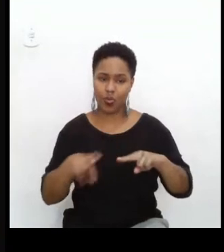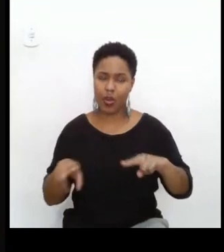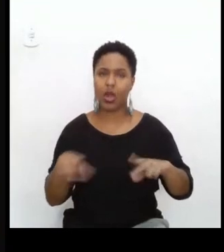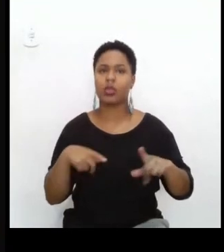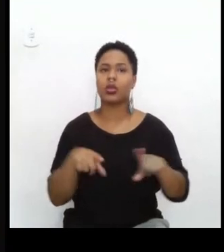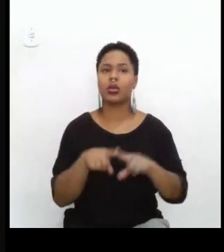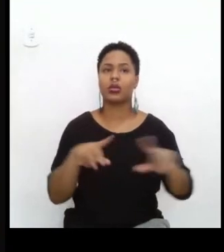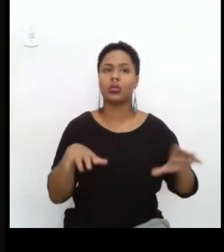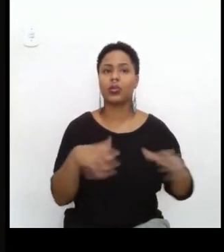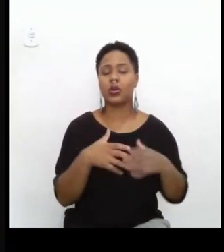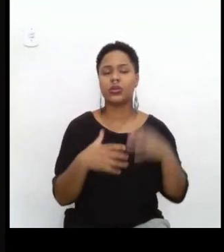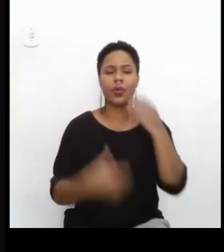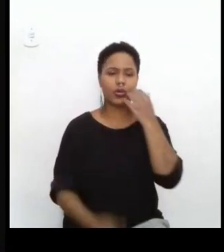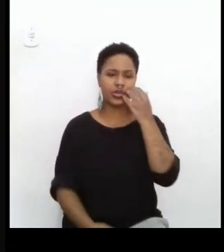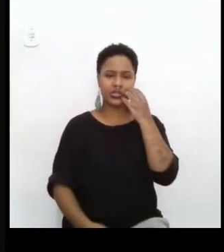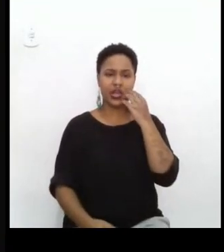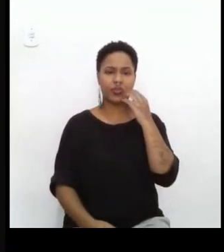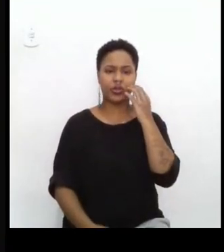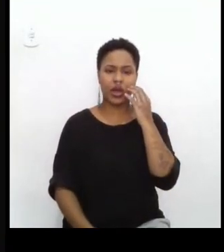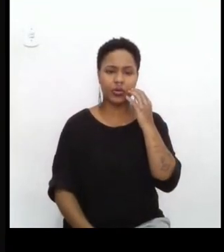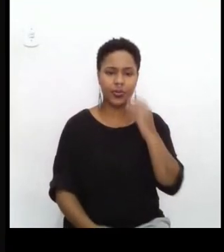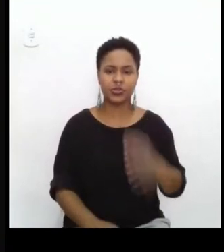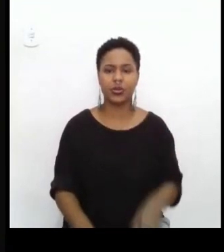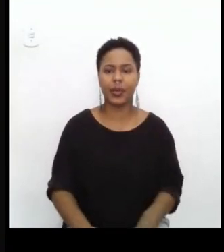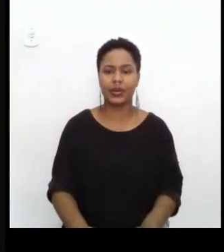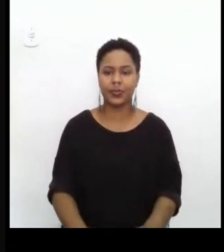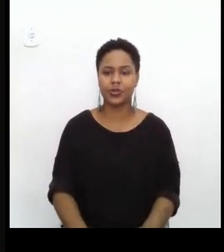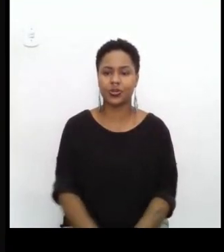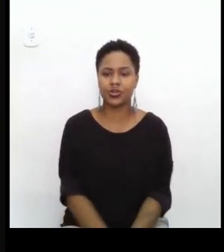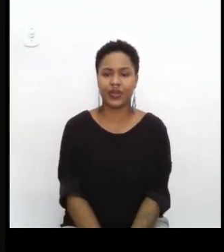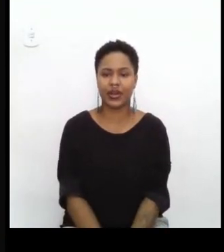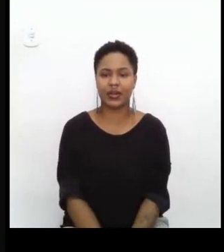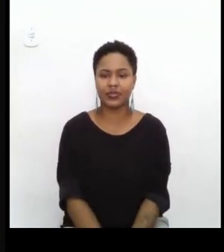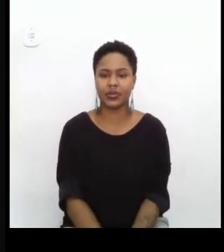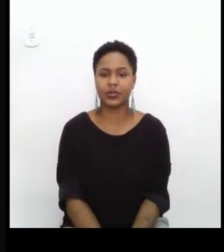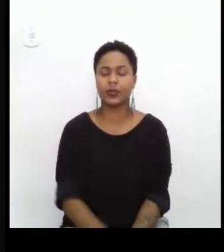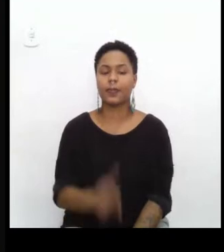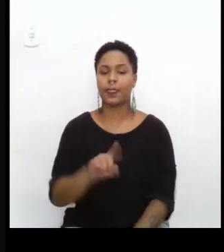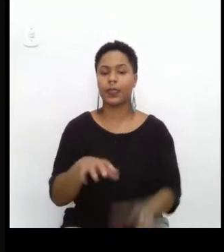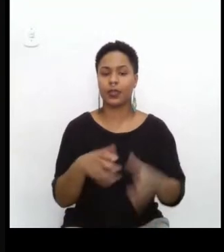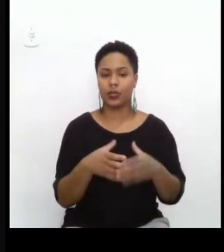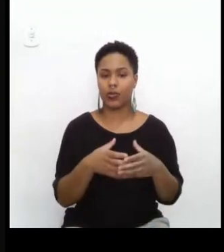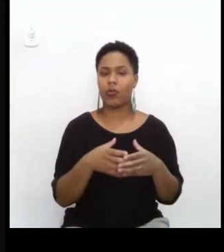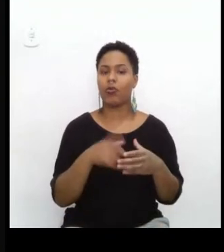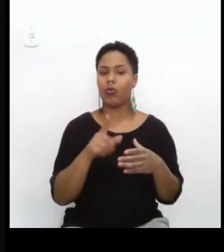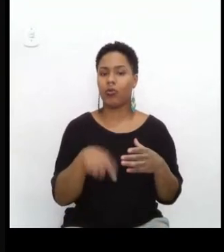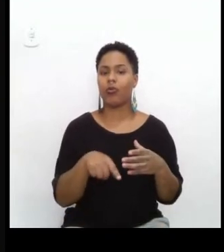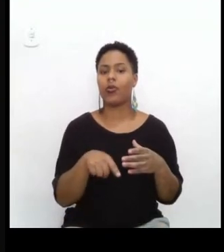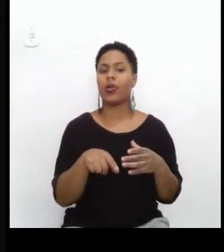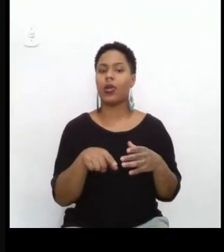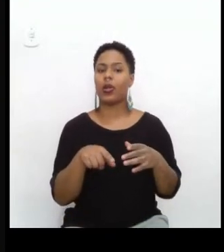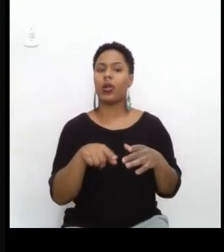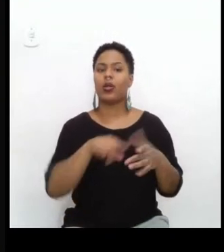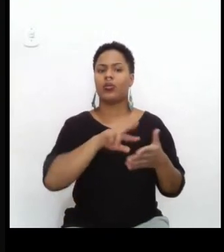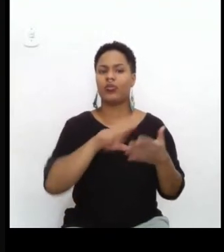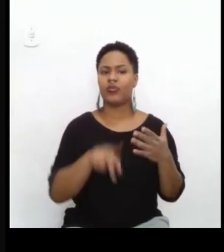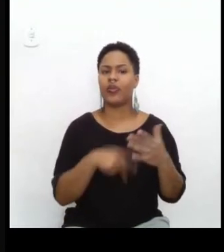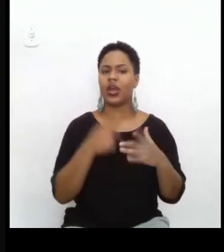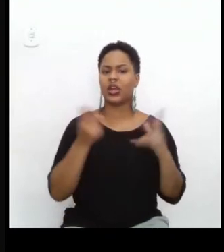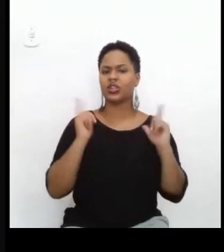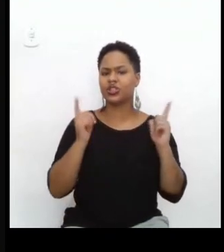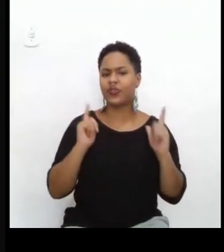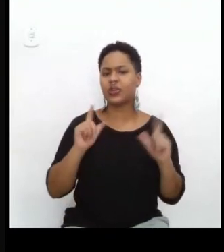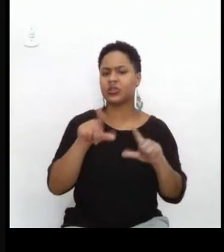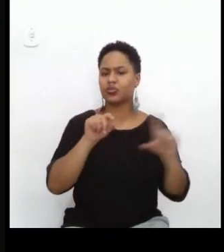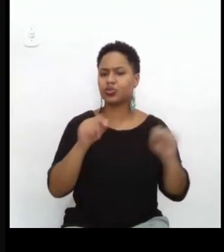o link do site online para aquele paternal nenhuma Estado de Minas ao seu